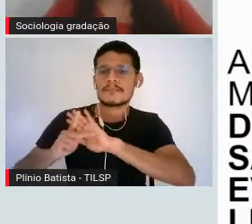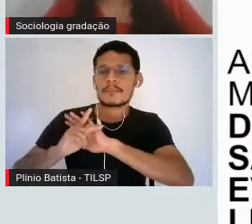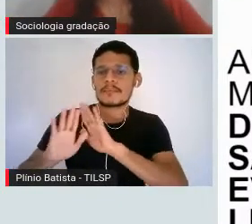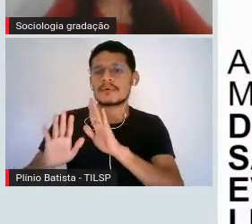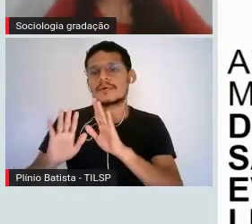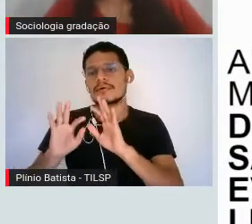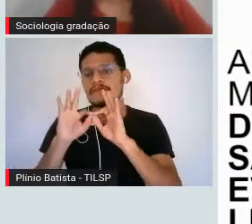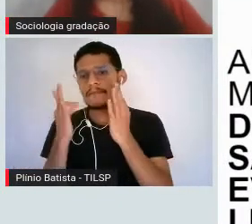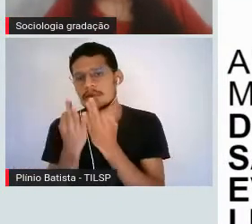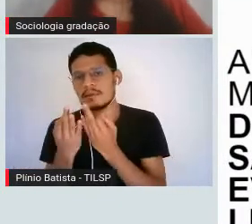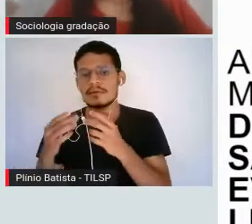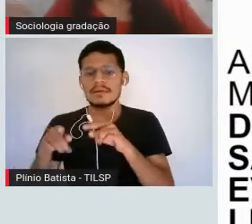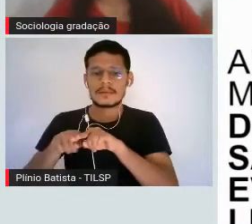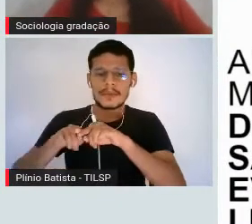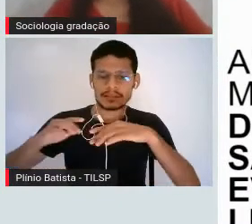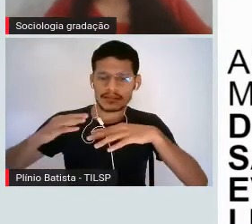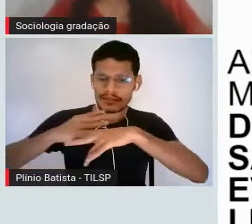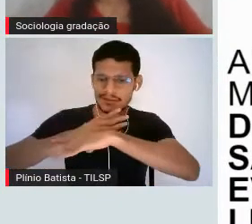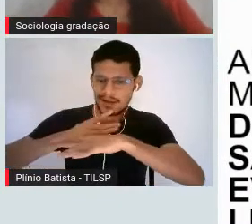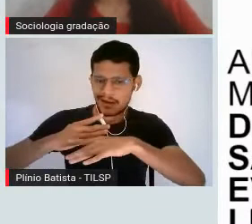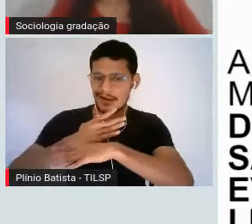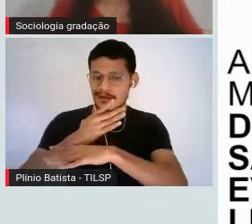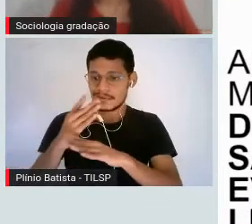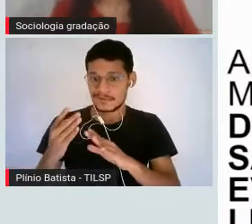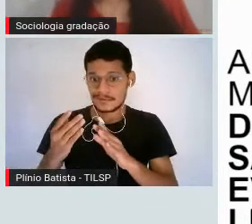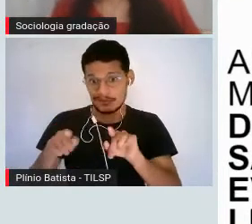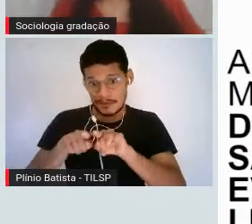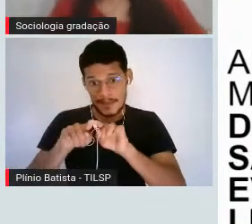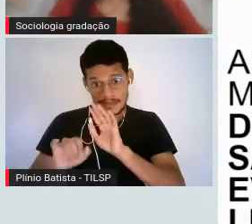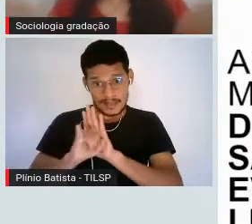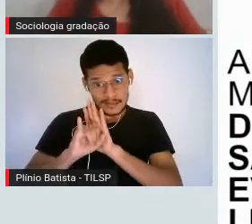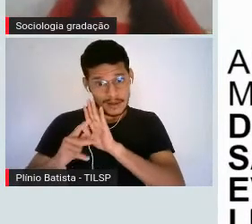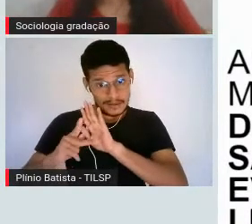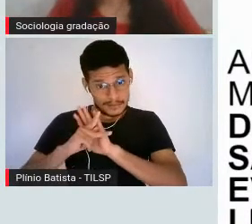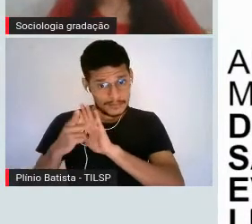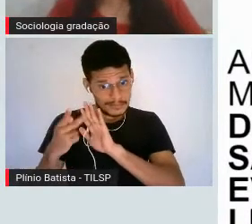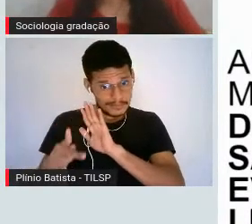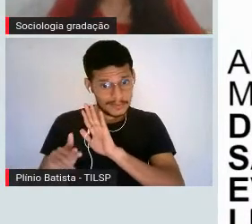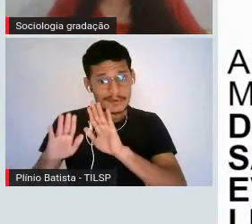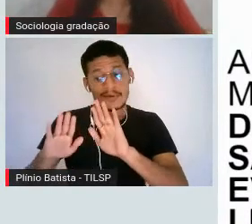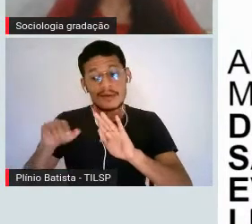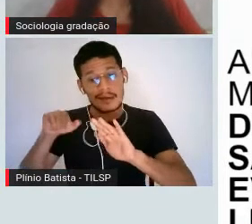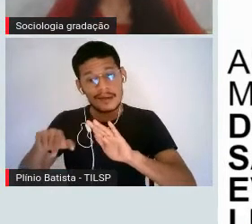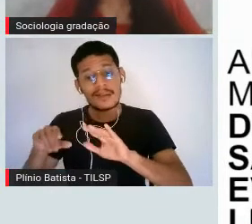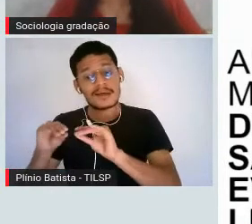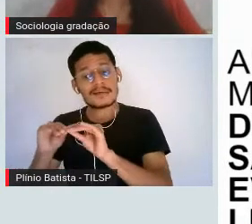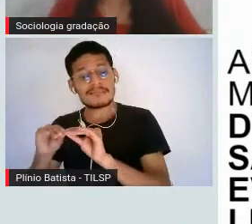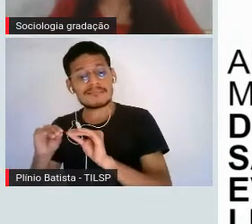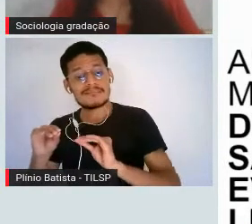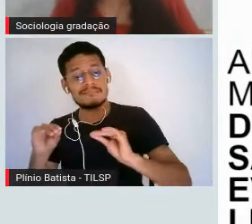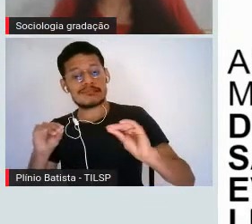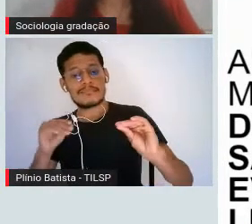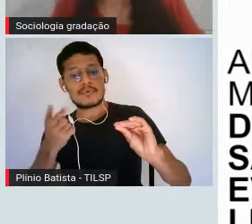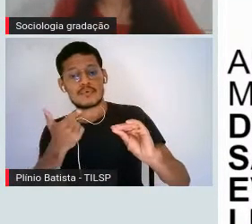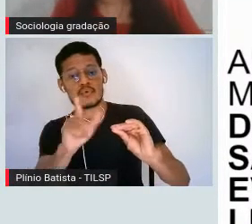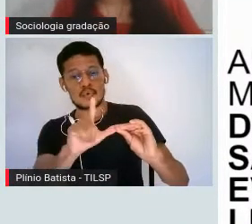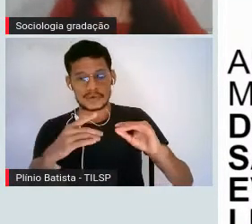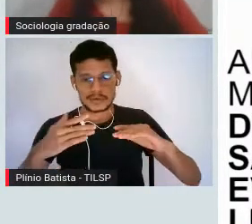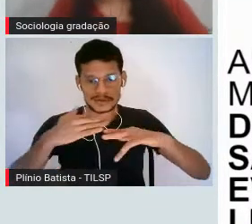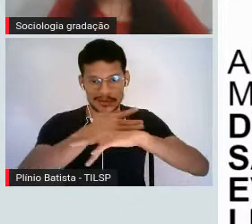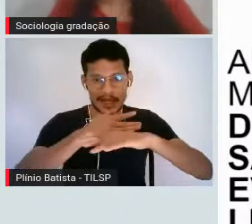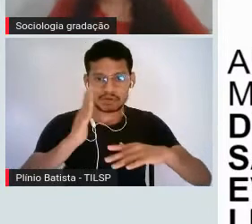de cidade, de identidade, e aí elas vão para uma outra cidade